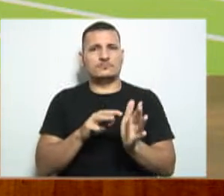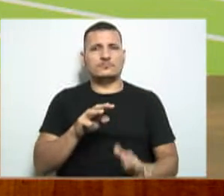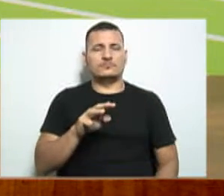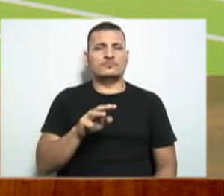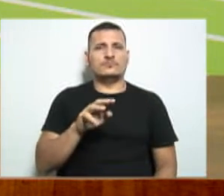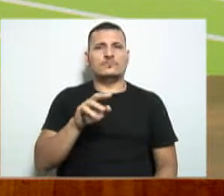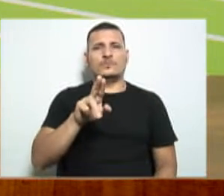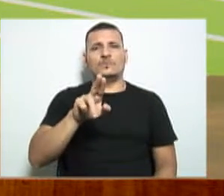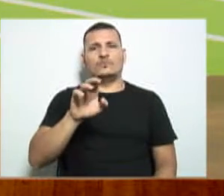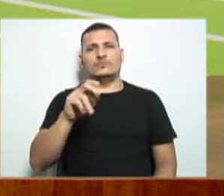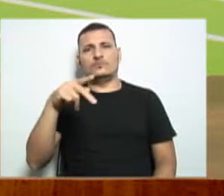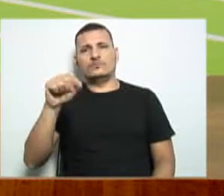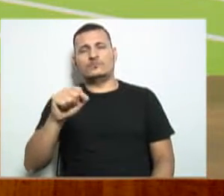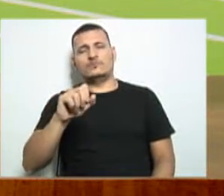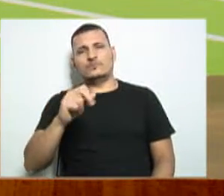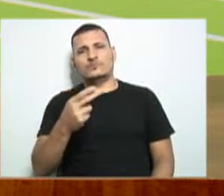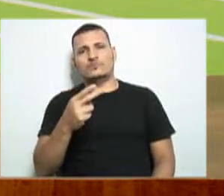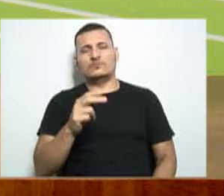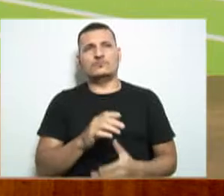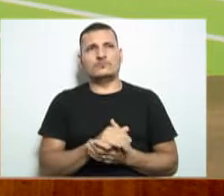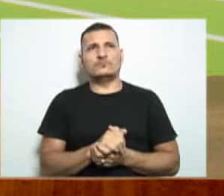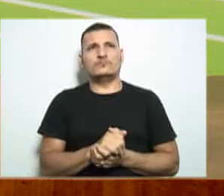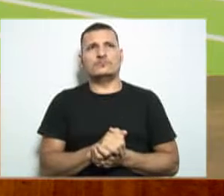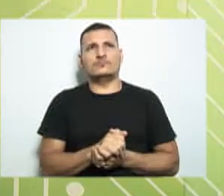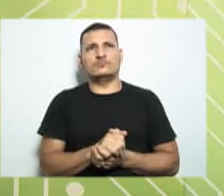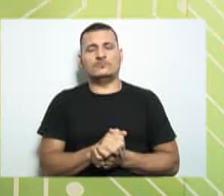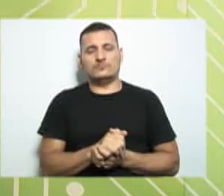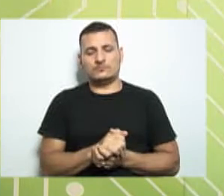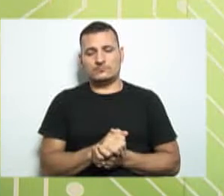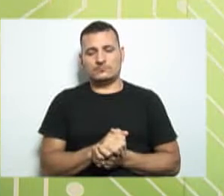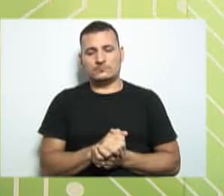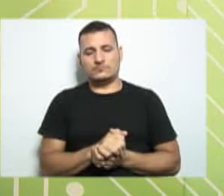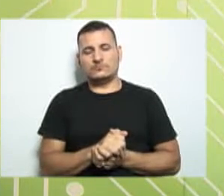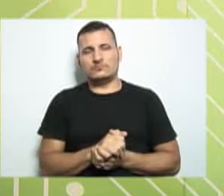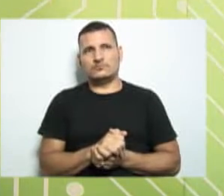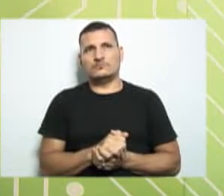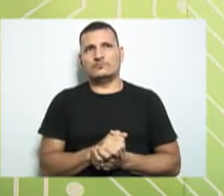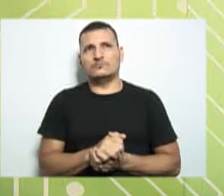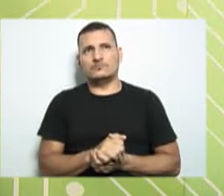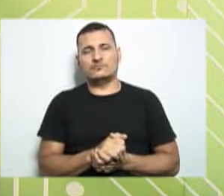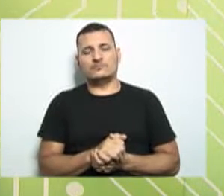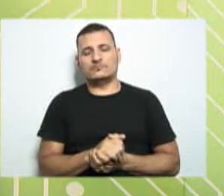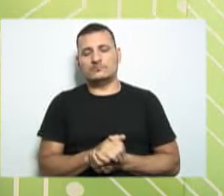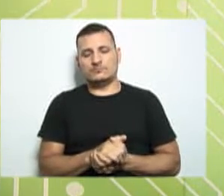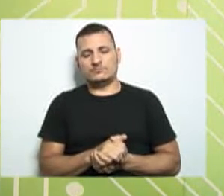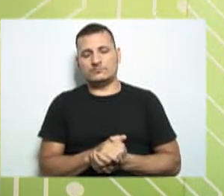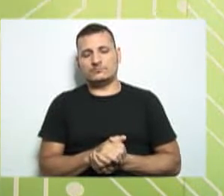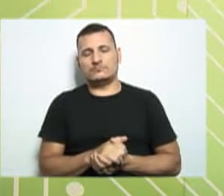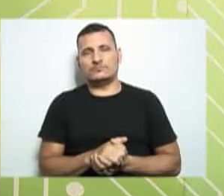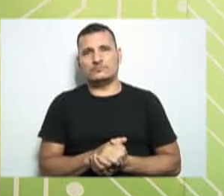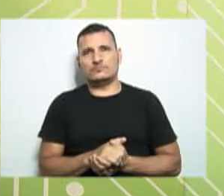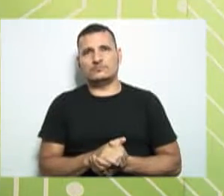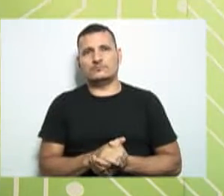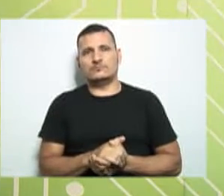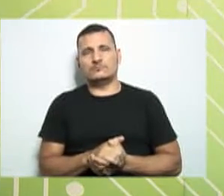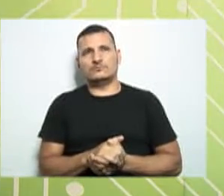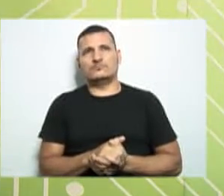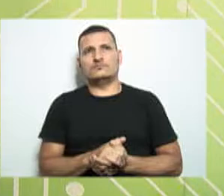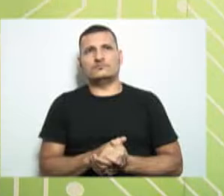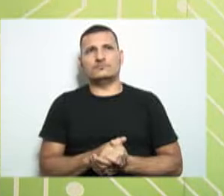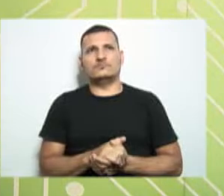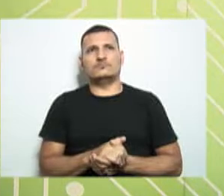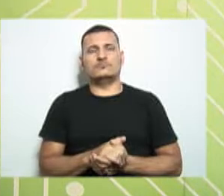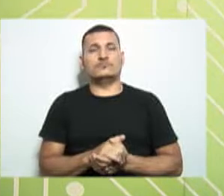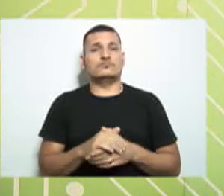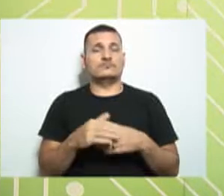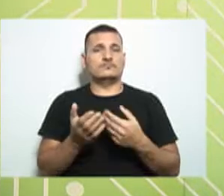média ponderada móvel, correto? Com a professora Priscila agora. Corretíssimo. Fechando essa